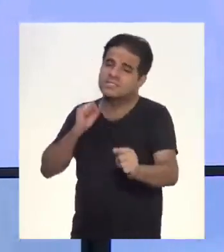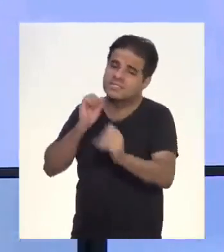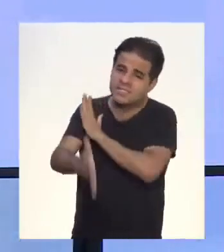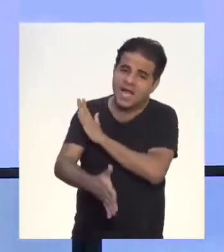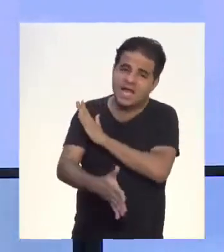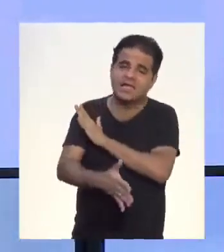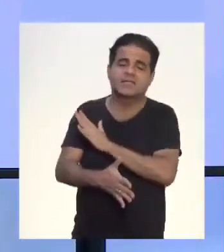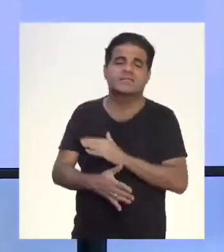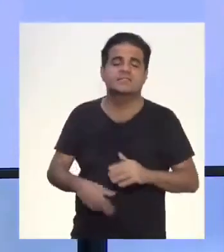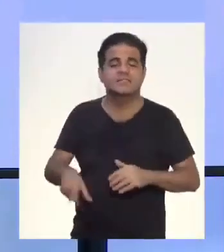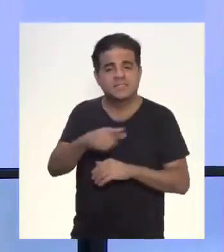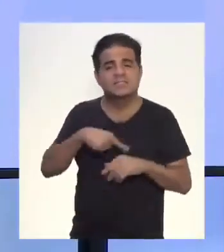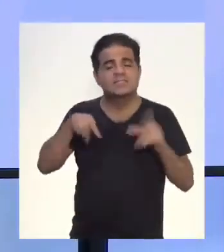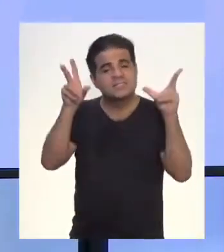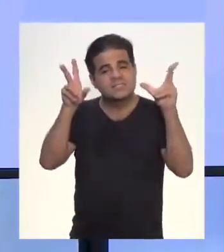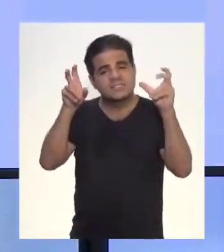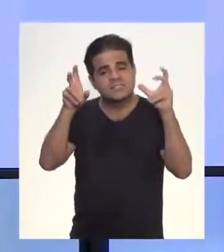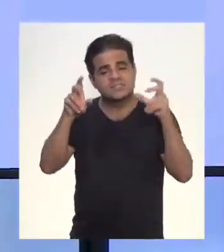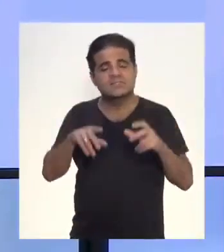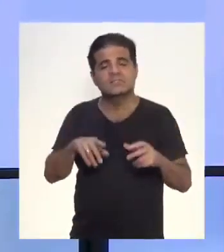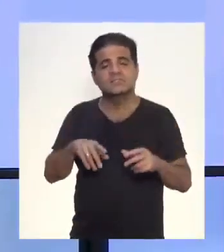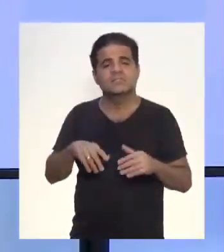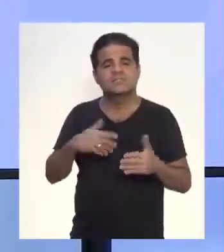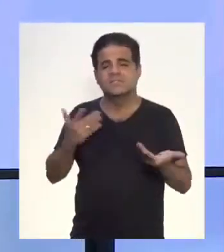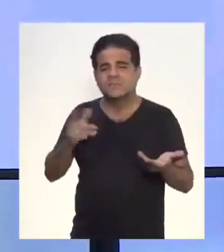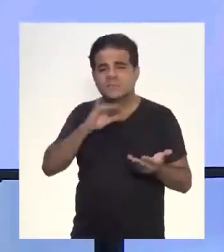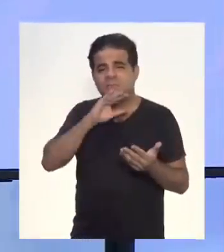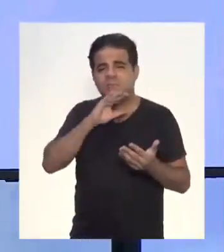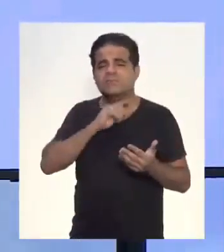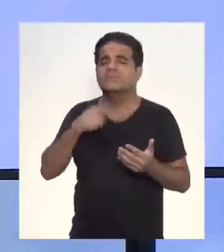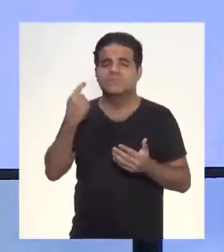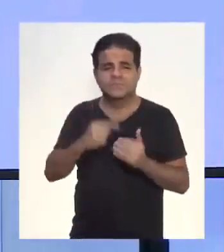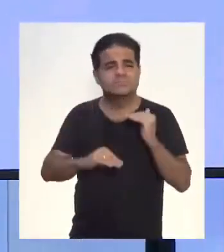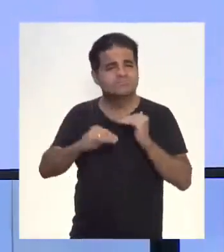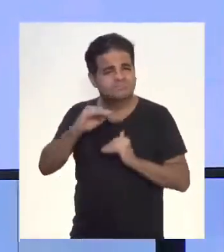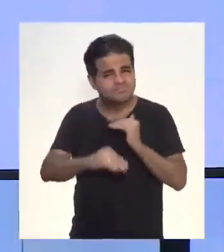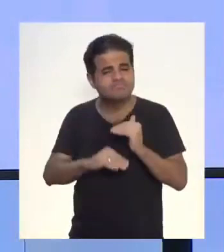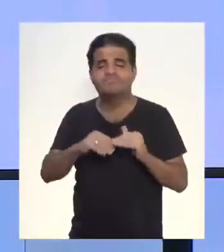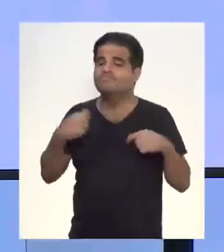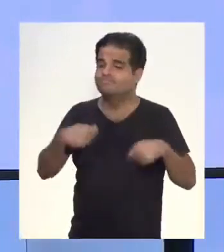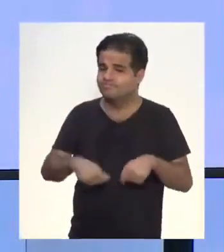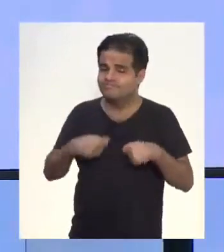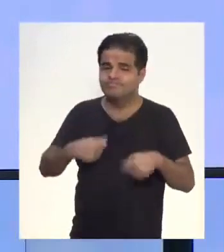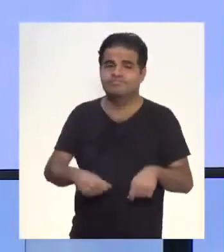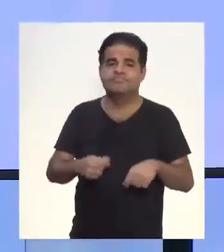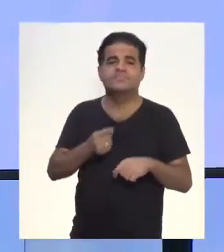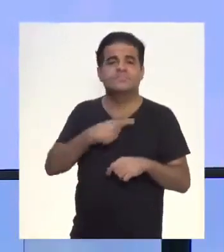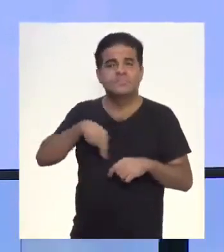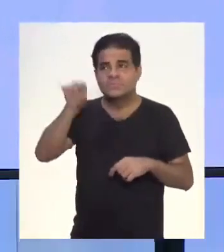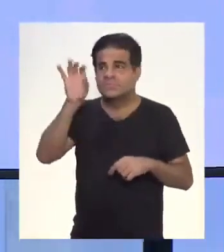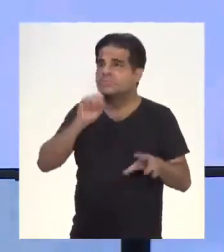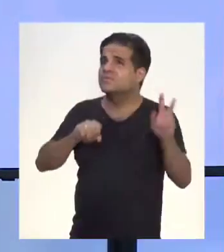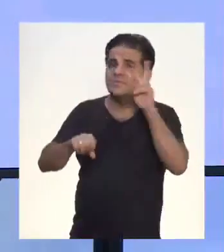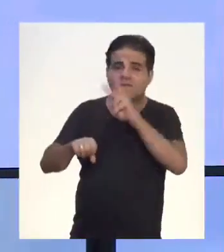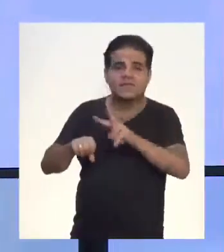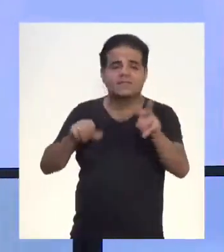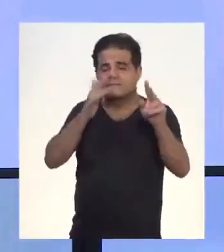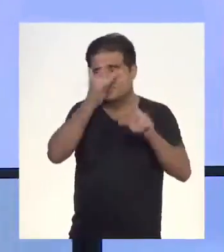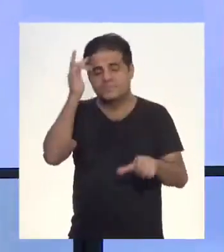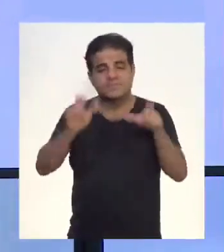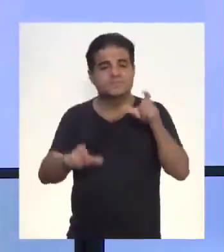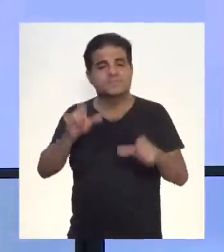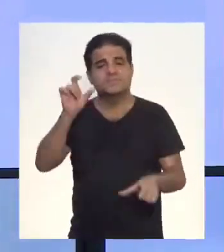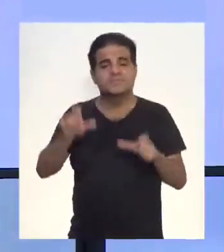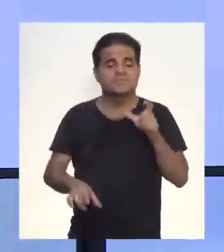muitas vezes dessas situações de marginalização, de desigualdade. A gente ouve cada vez mais a questão das